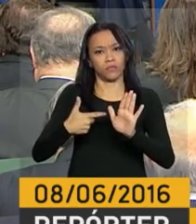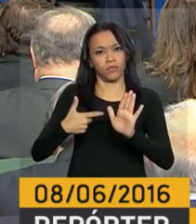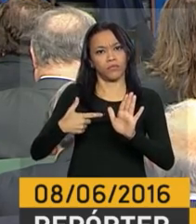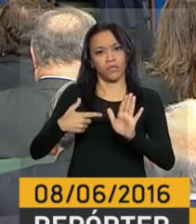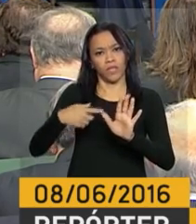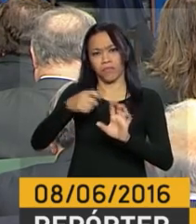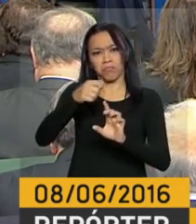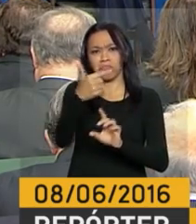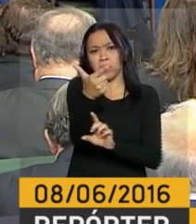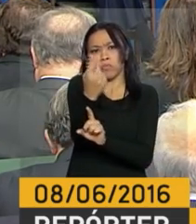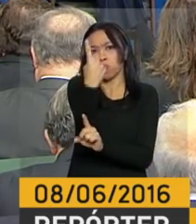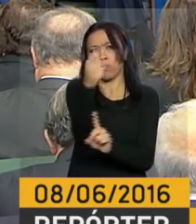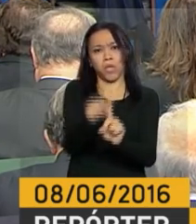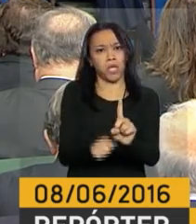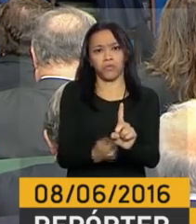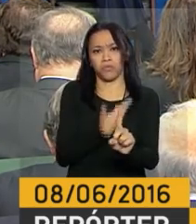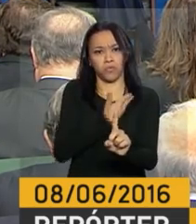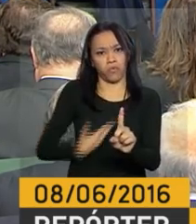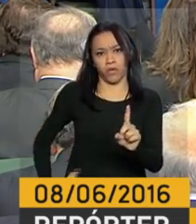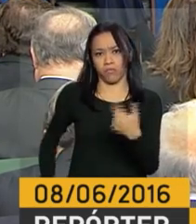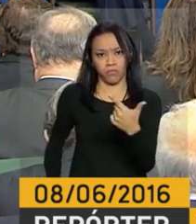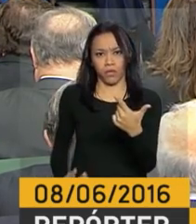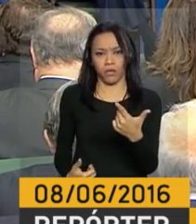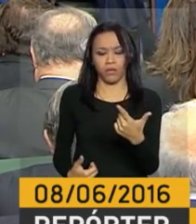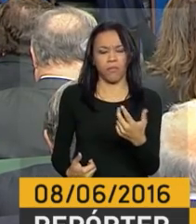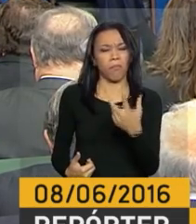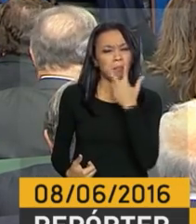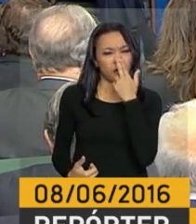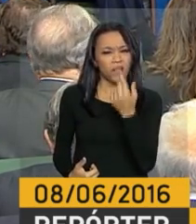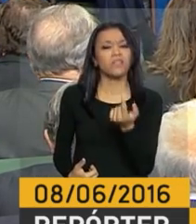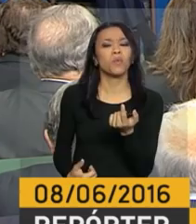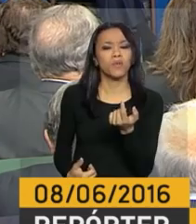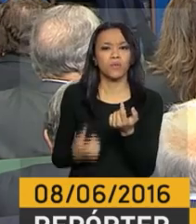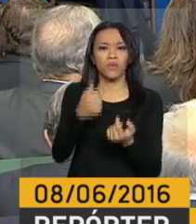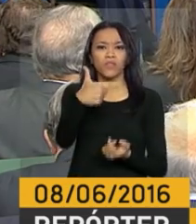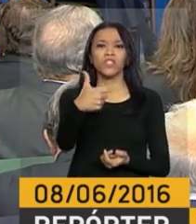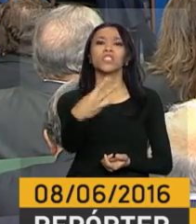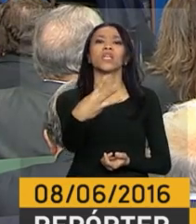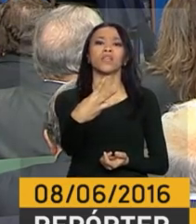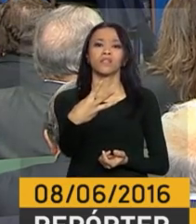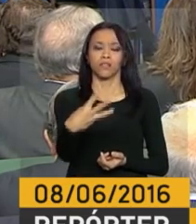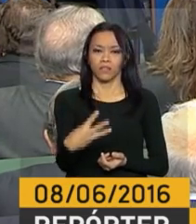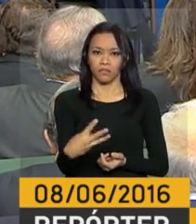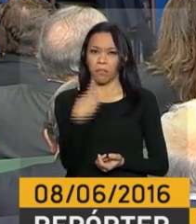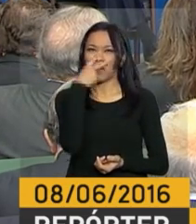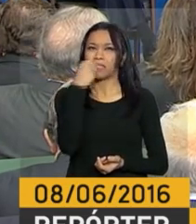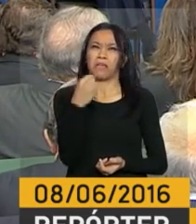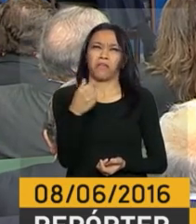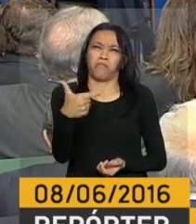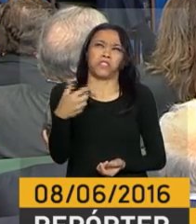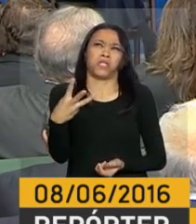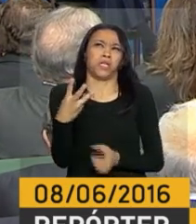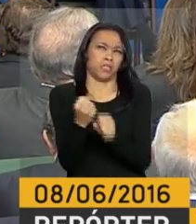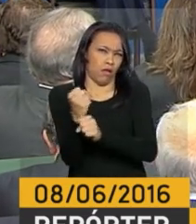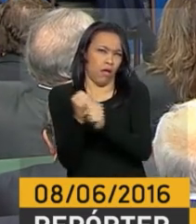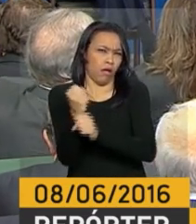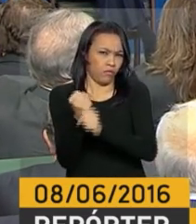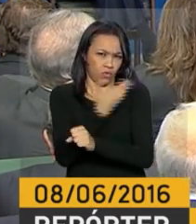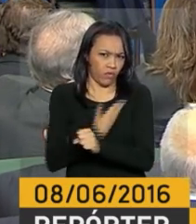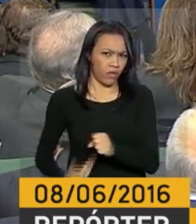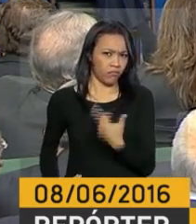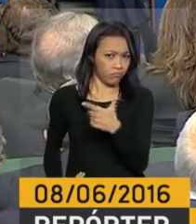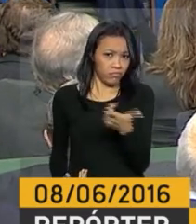um mês de governo parece que temos 23 anos de governo segundo o presidente